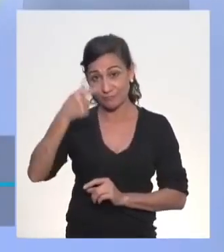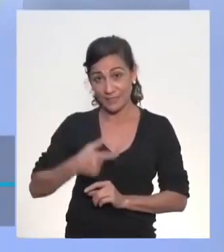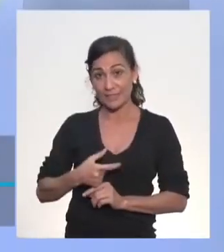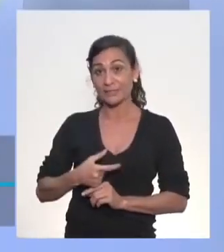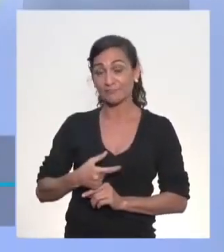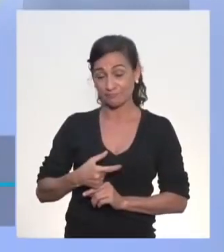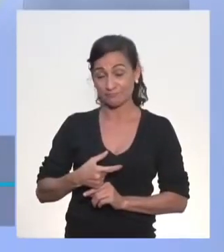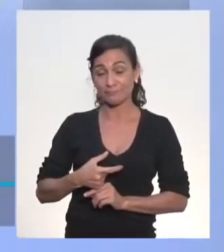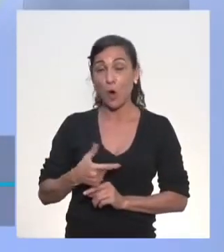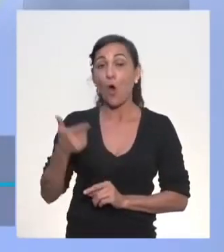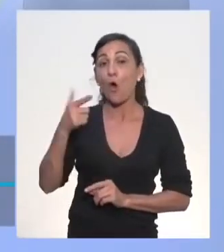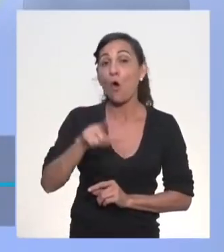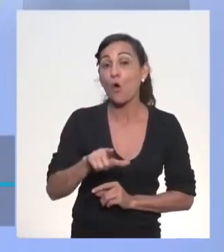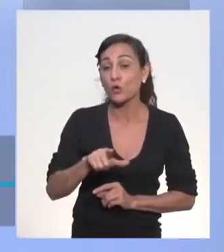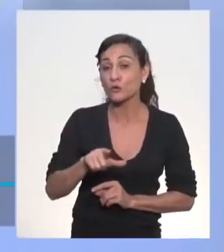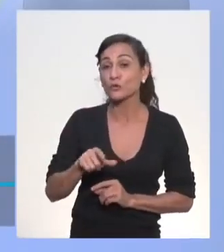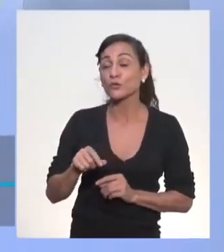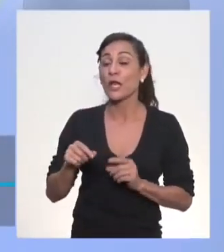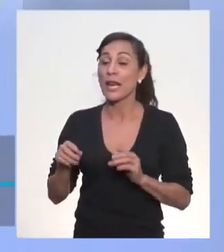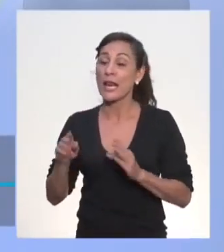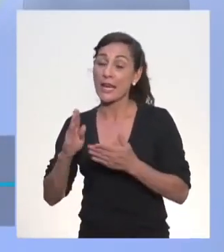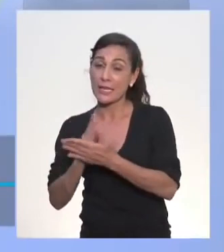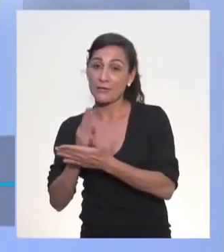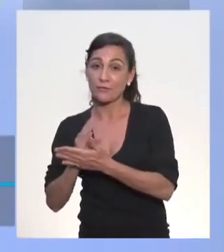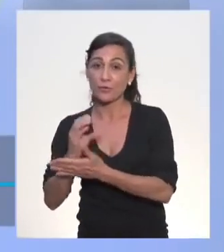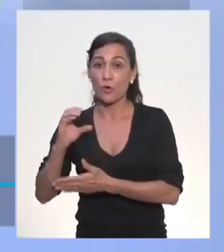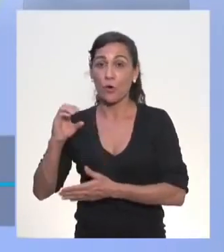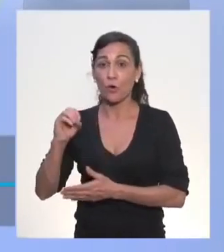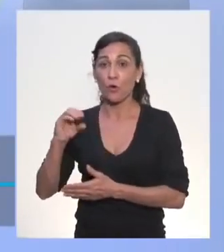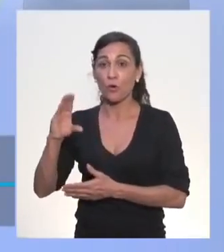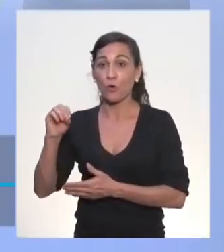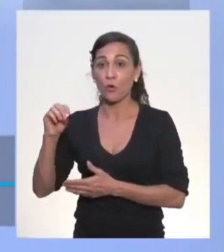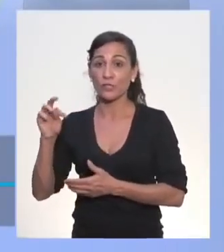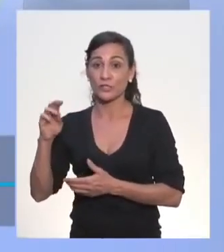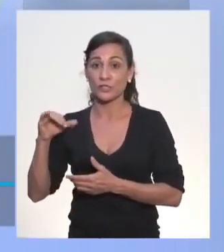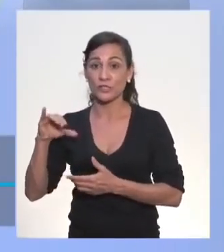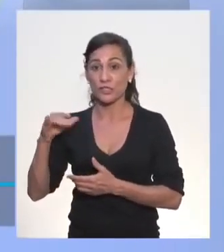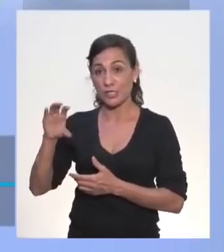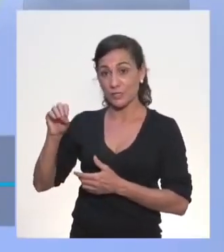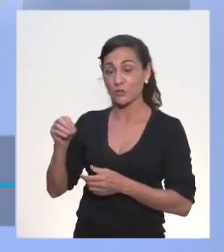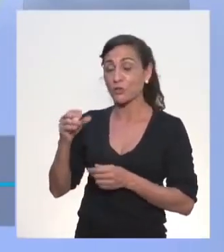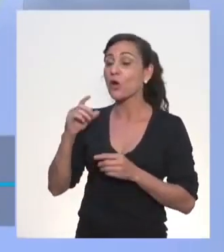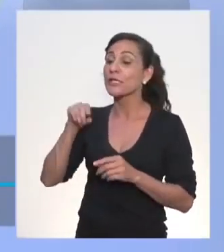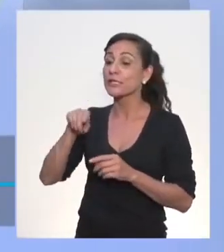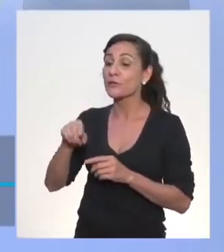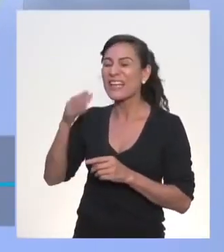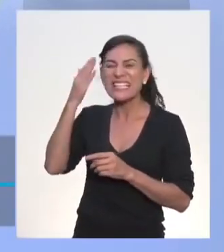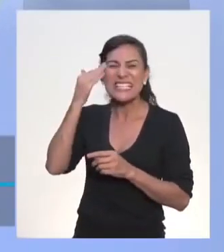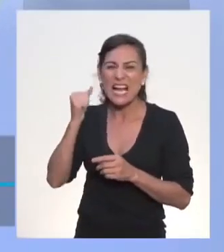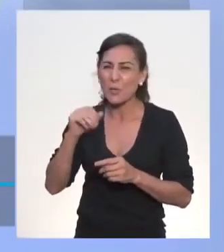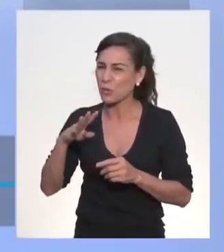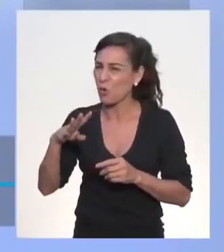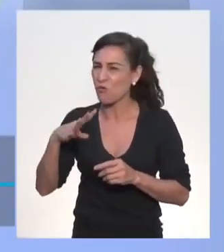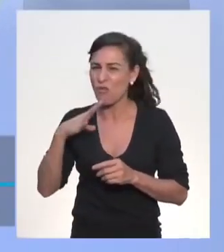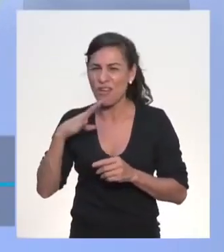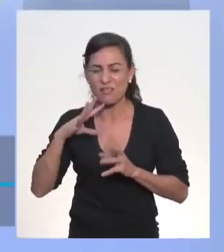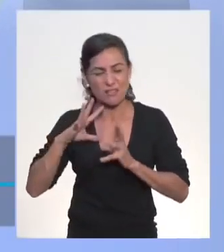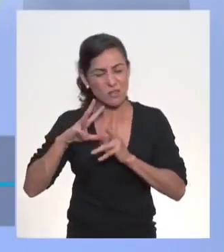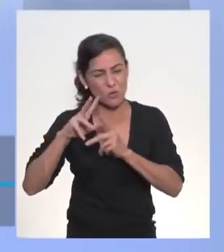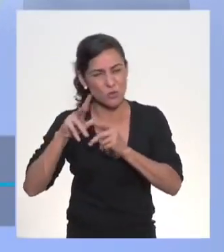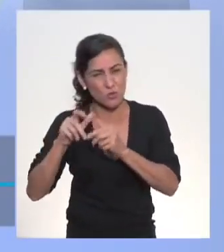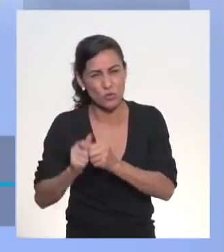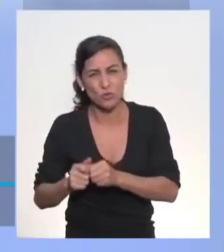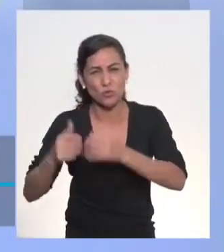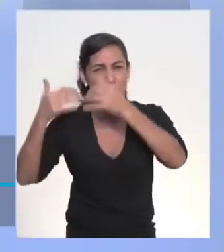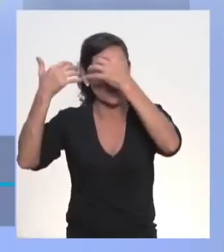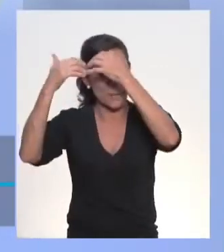eu citei aqui, o Cortiço, o narrador é onisciente. Ele sabe de tudo, inclusive do que se passa na